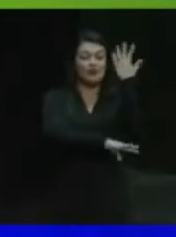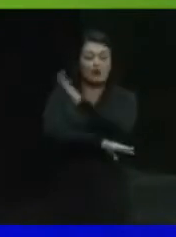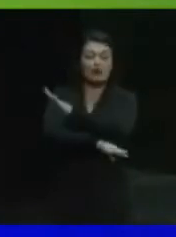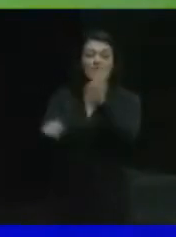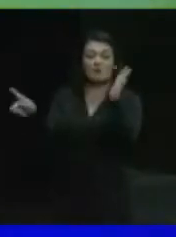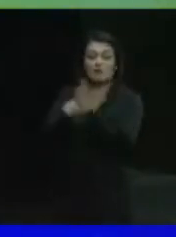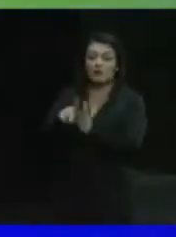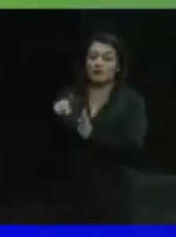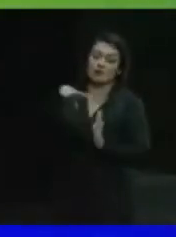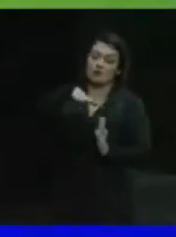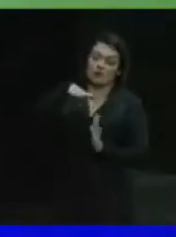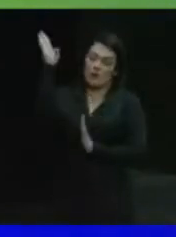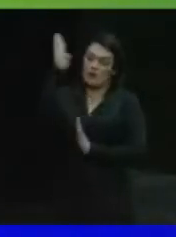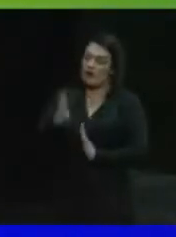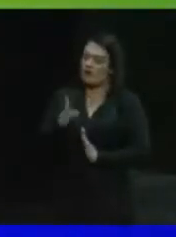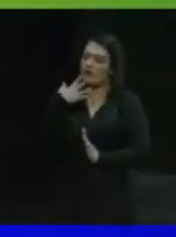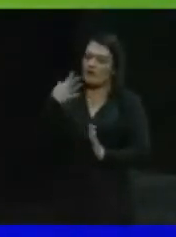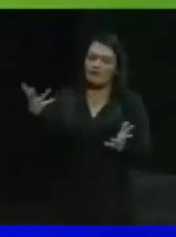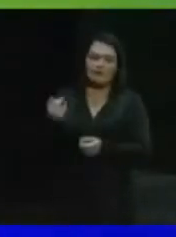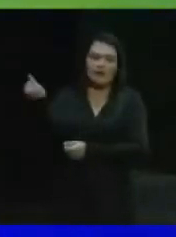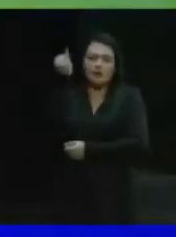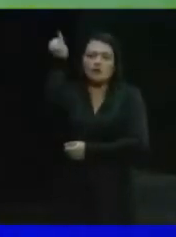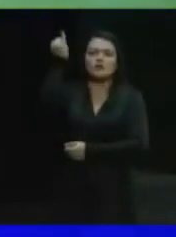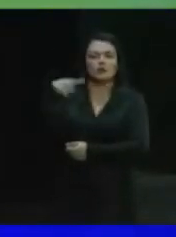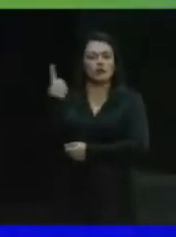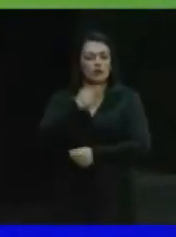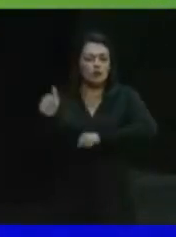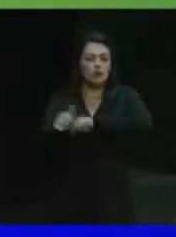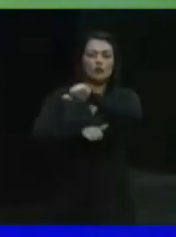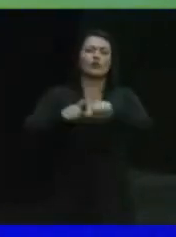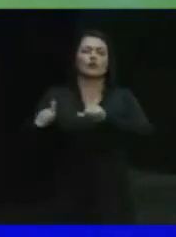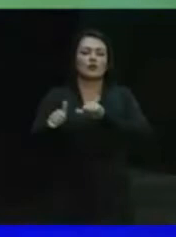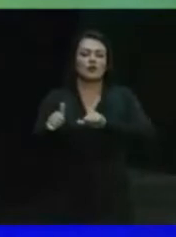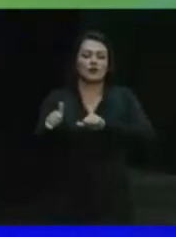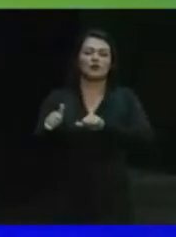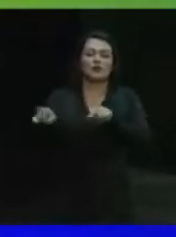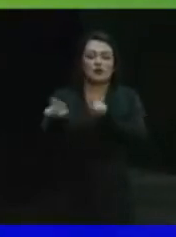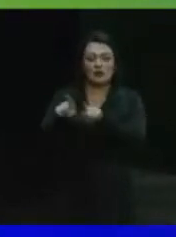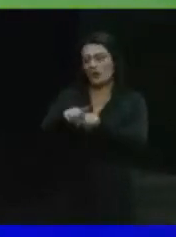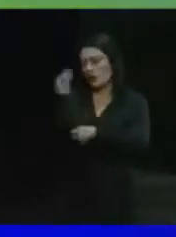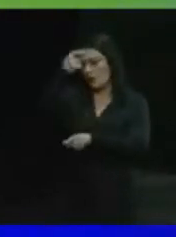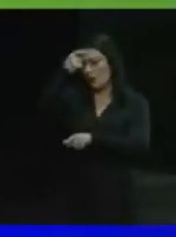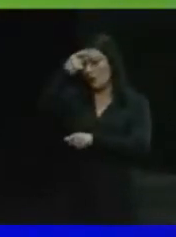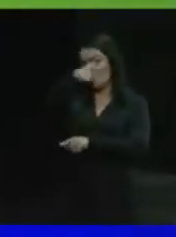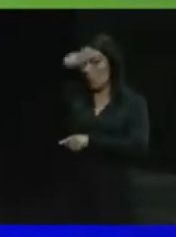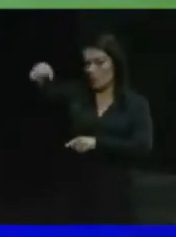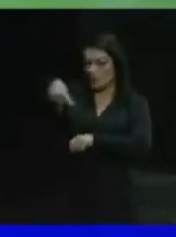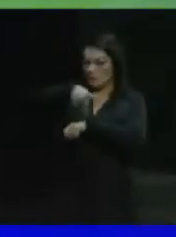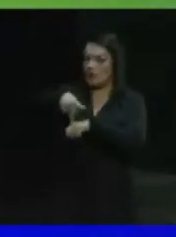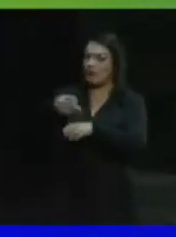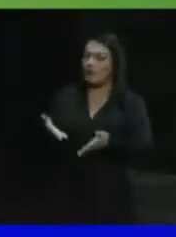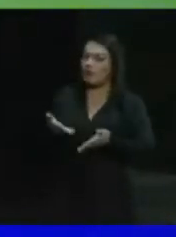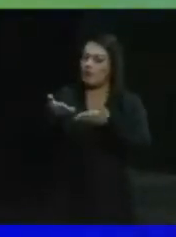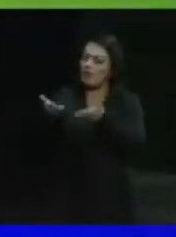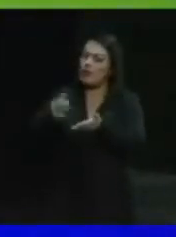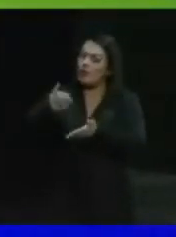mudar a percepção do mundo a nosso respeito. Precisamos, sim, dar oportunidades de